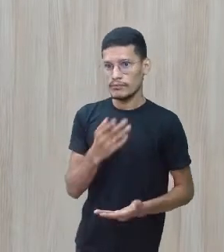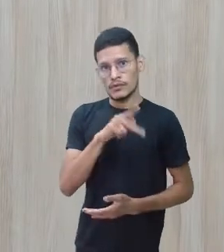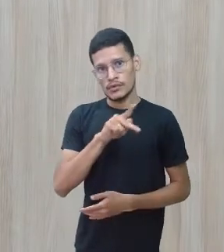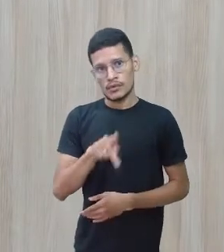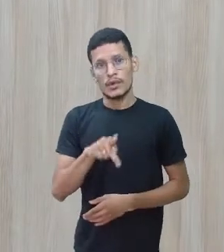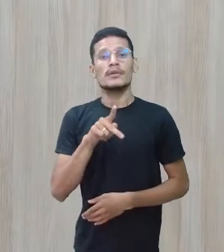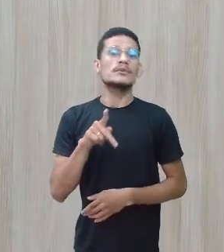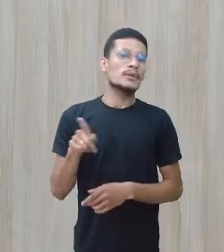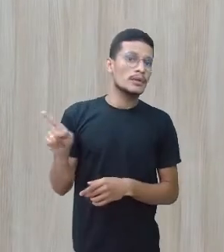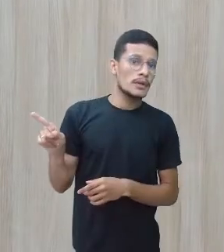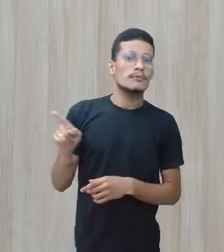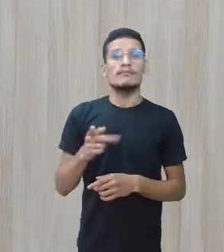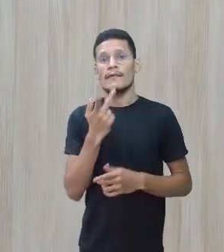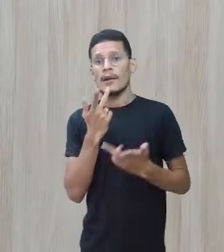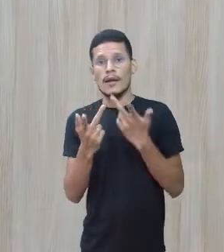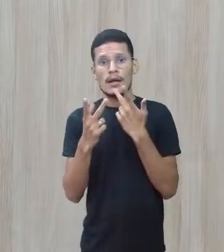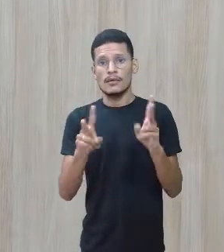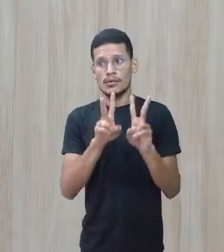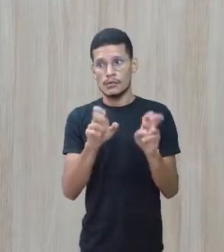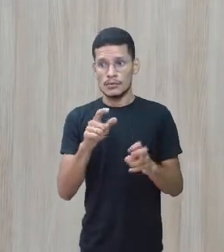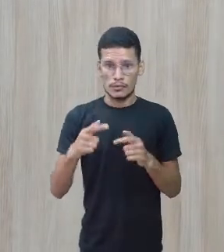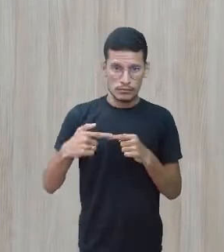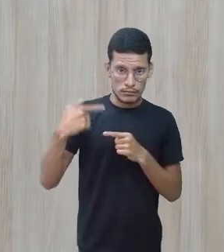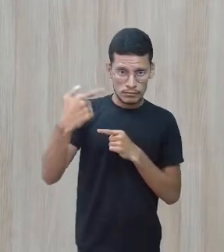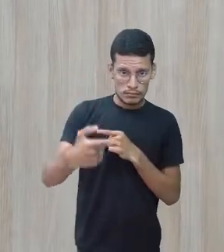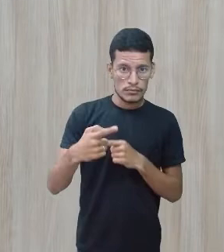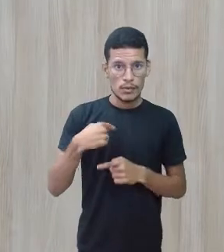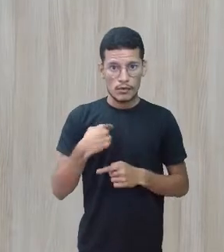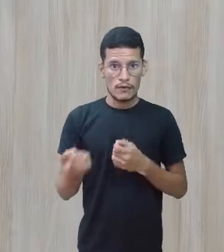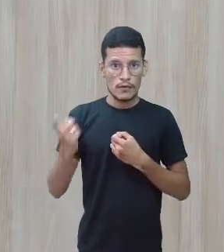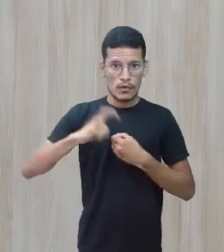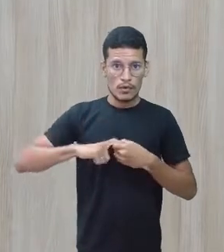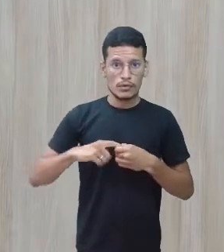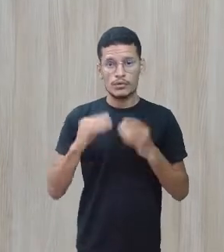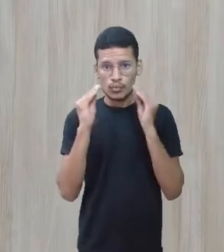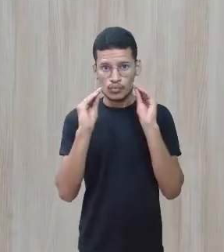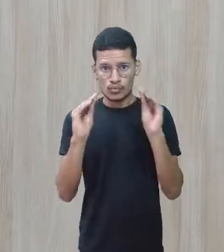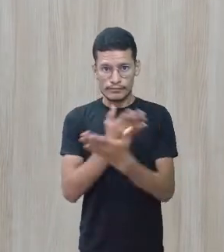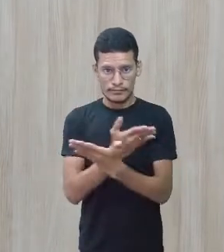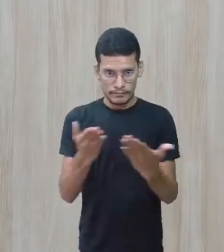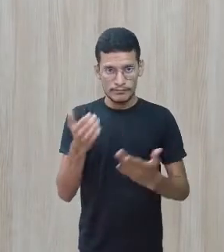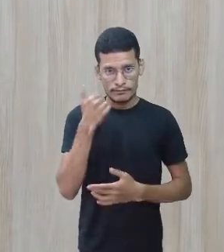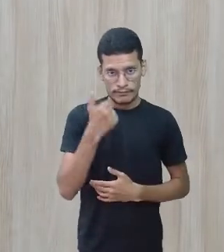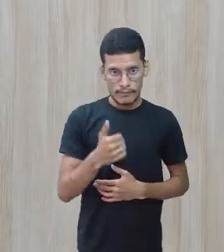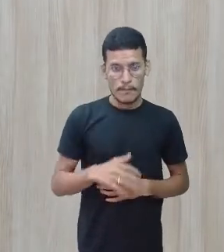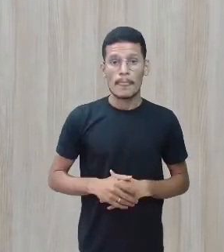para ela. E daqui a pouco eu volto para dar um cheiro para vocês, tá?